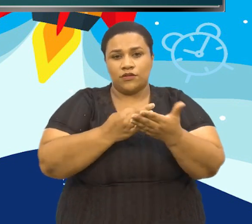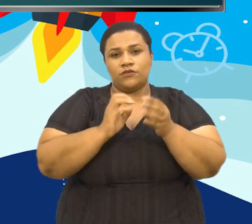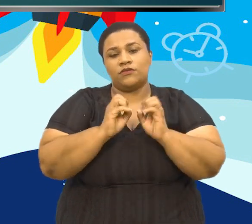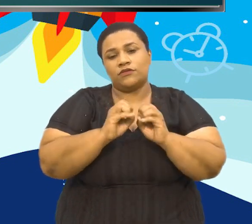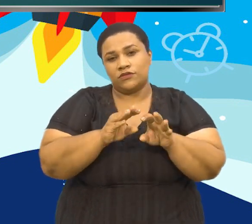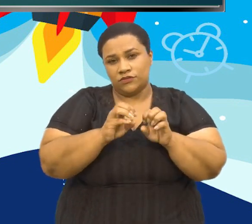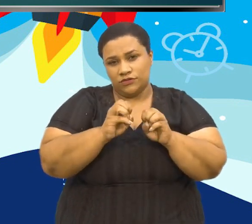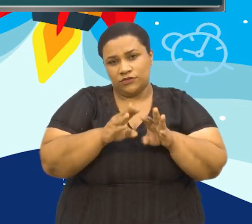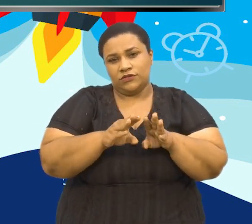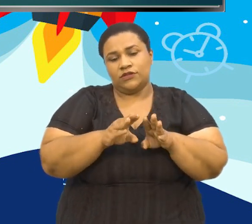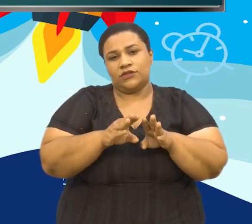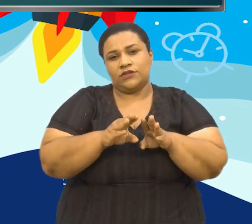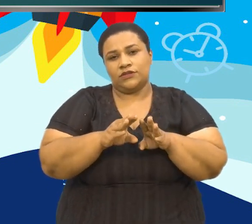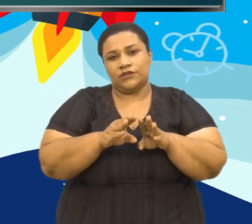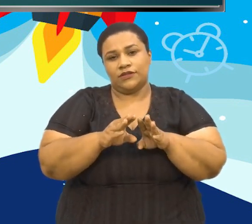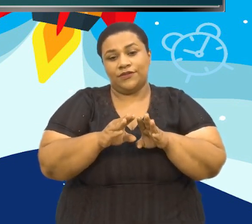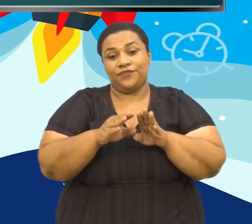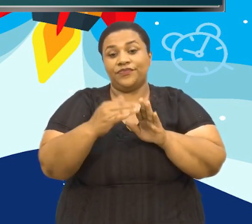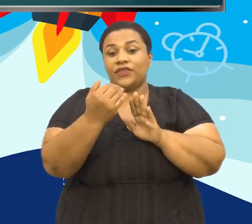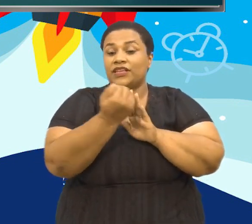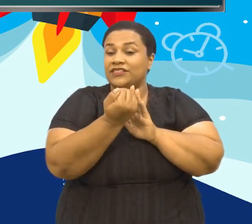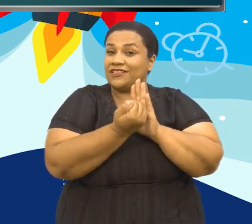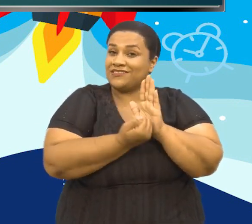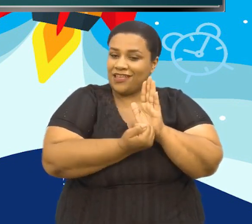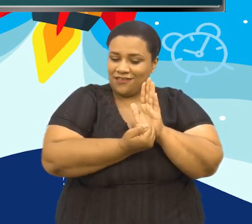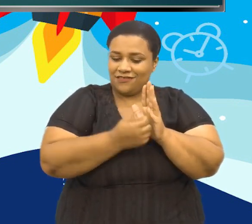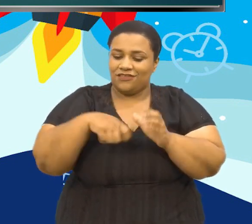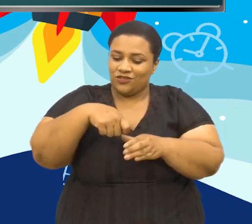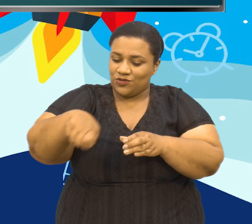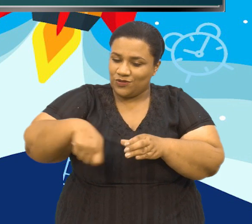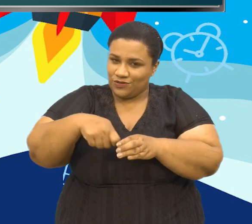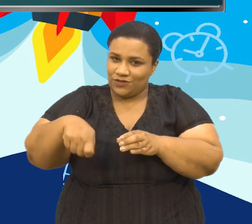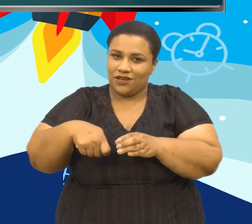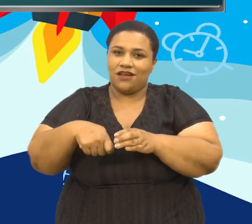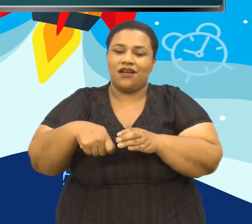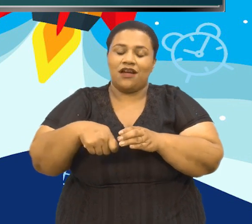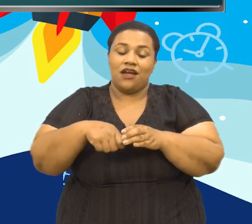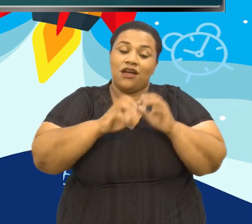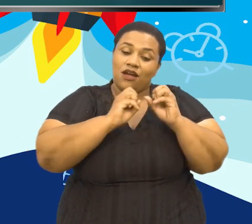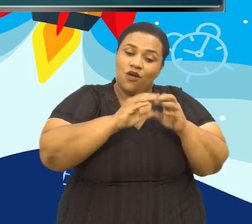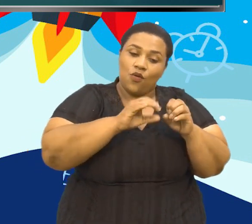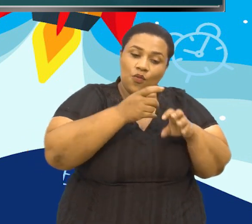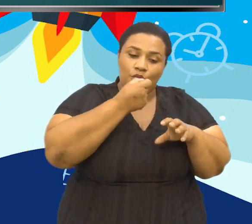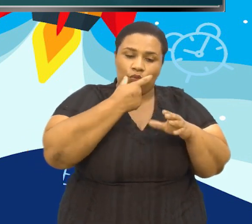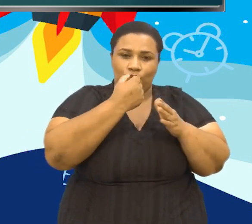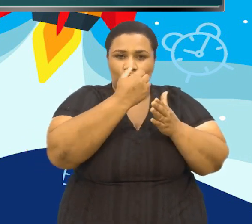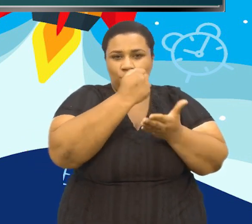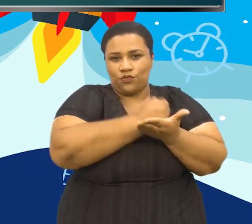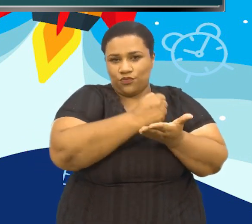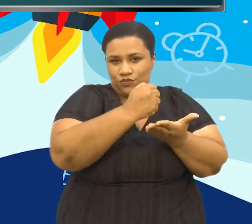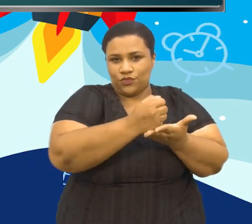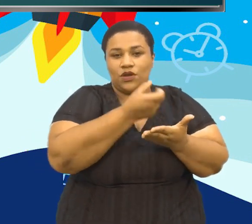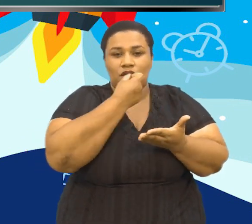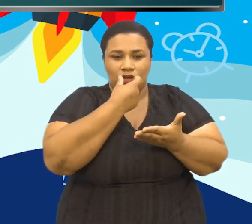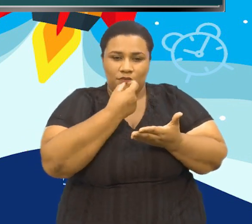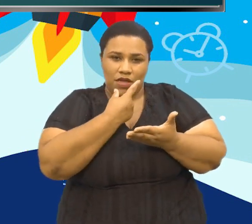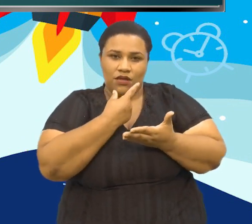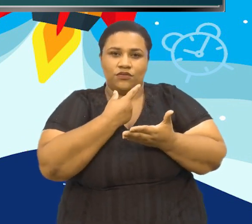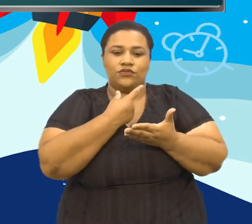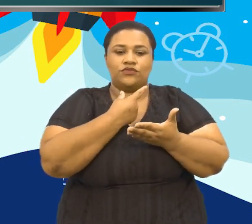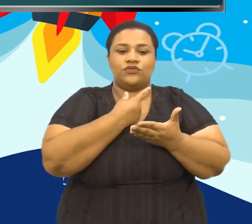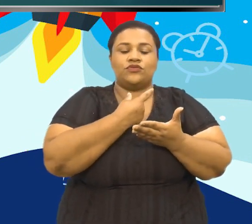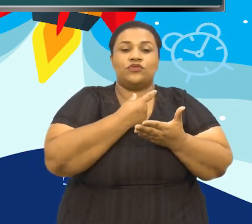texto instrucional as receitas culinárias, as bulas de medicamentos, os manuais